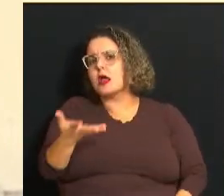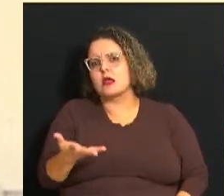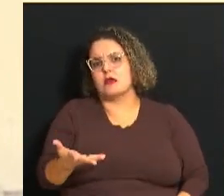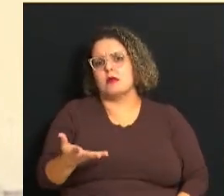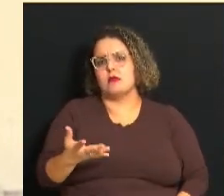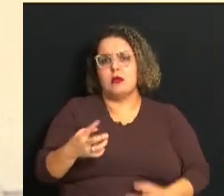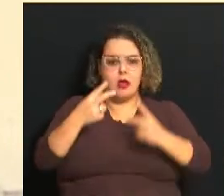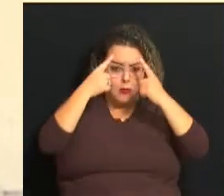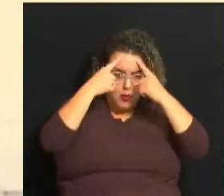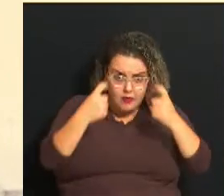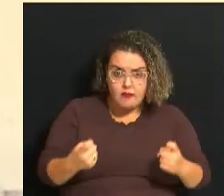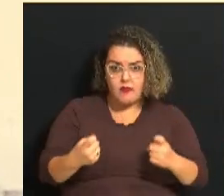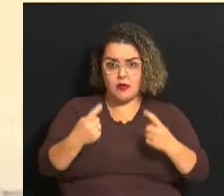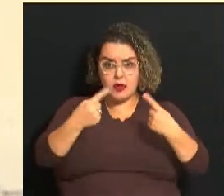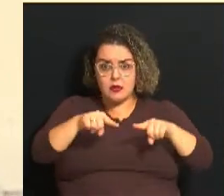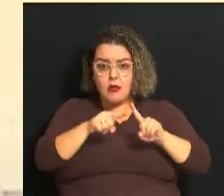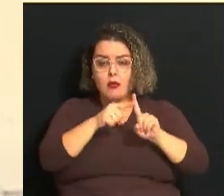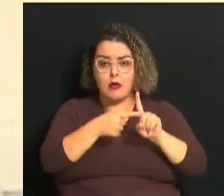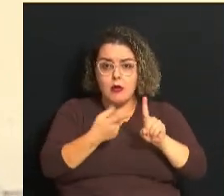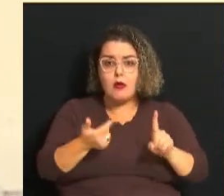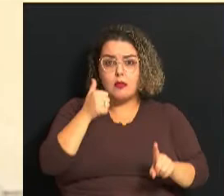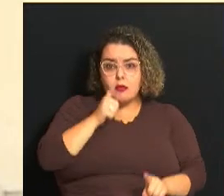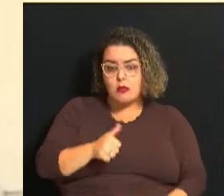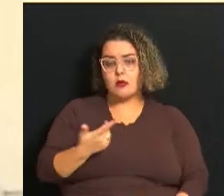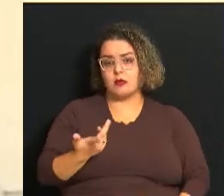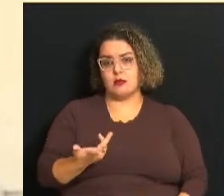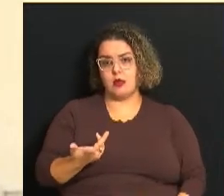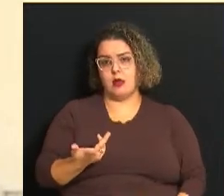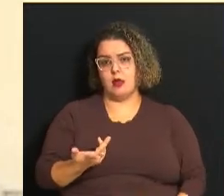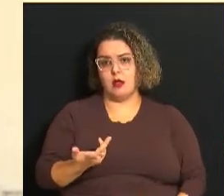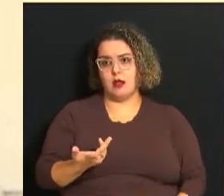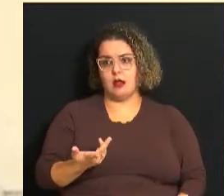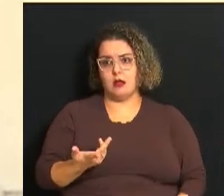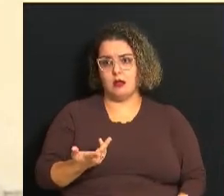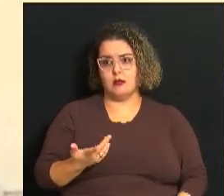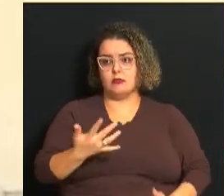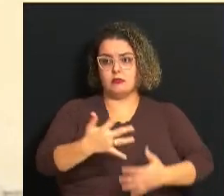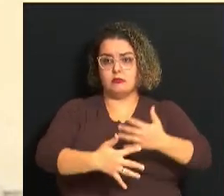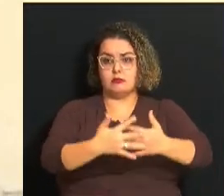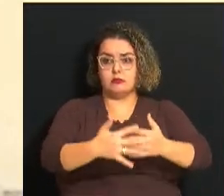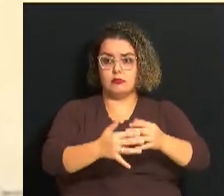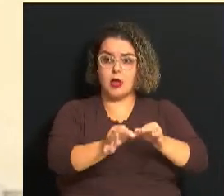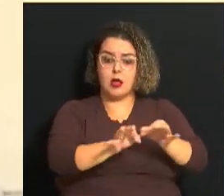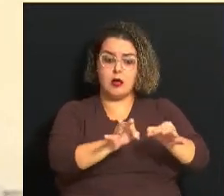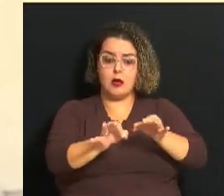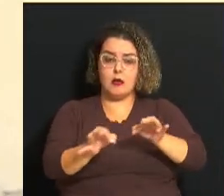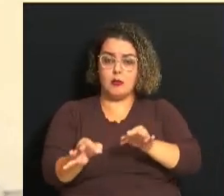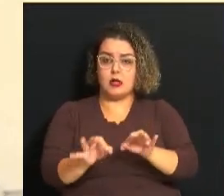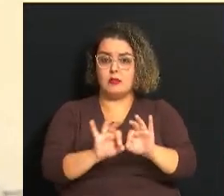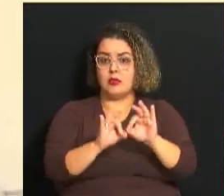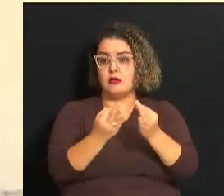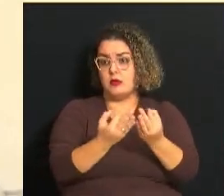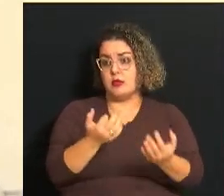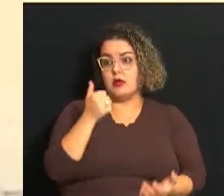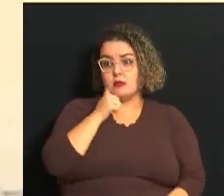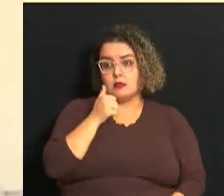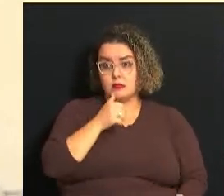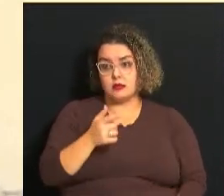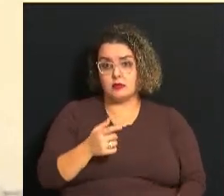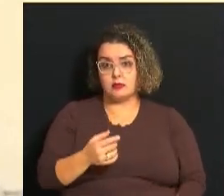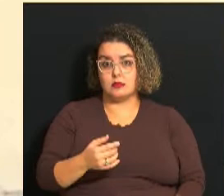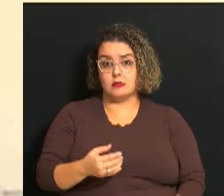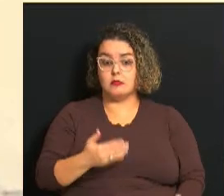contra a gestação contra mulher e interferindo planejamento familiar das mulheres né exigindo que não